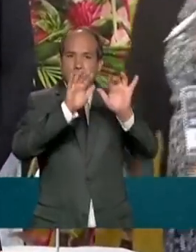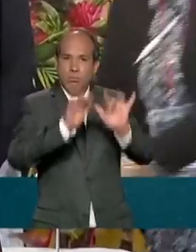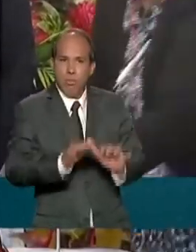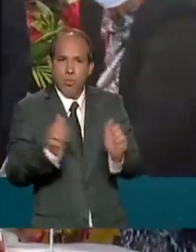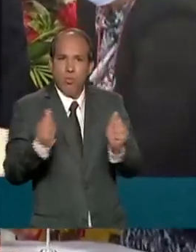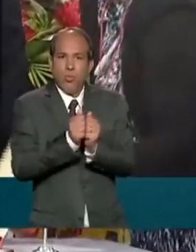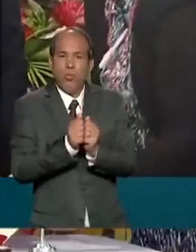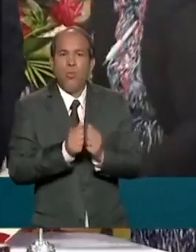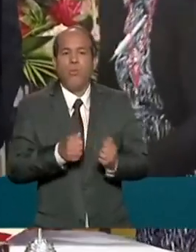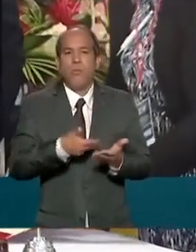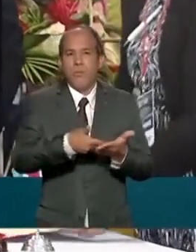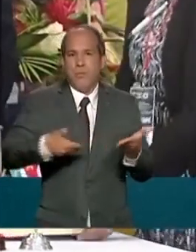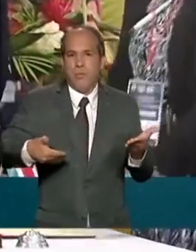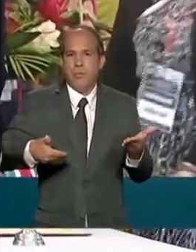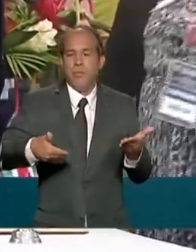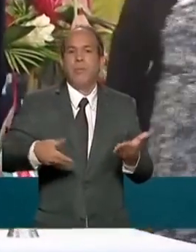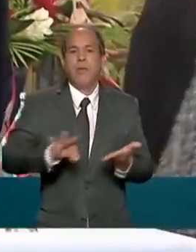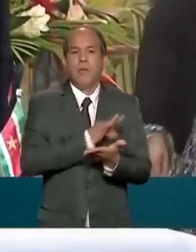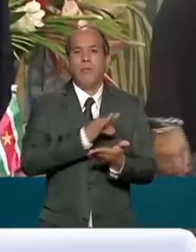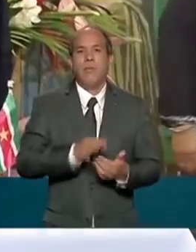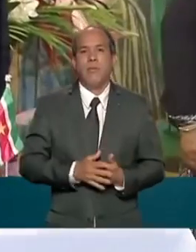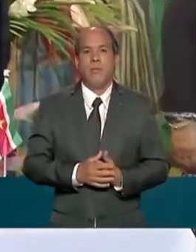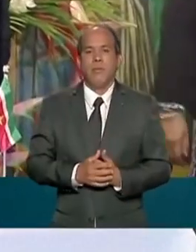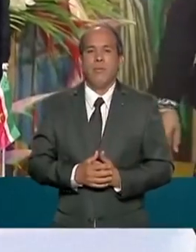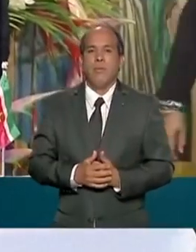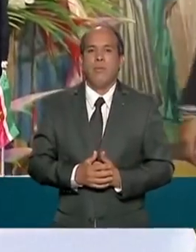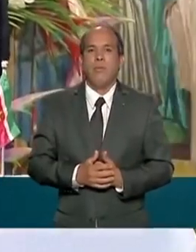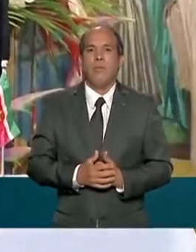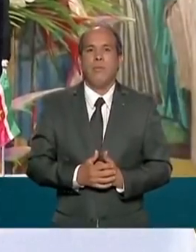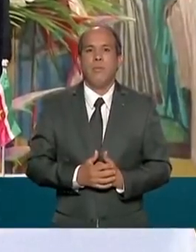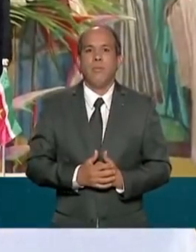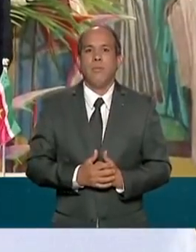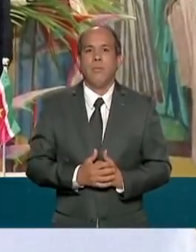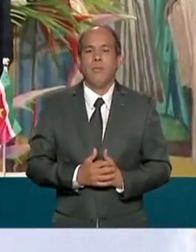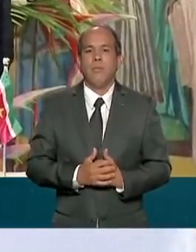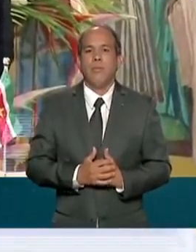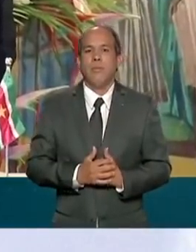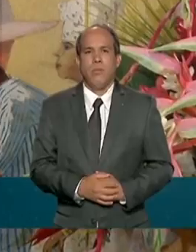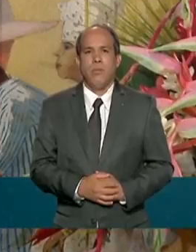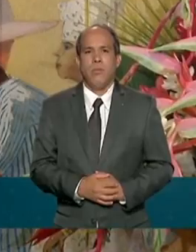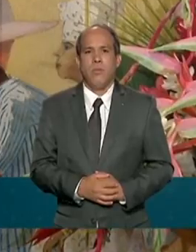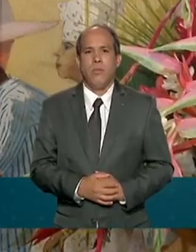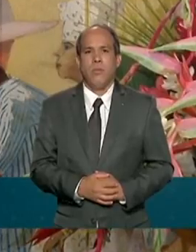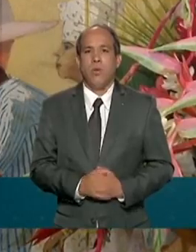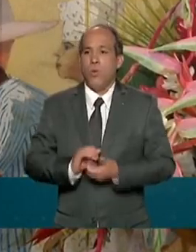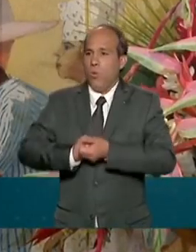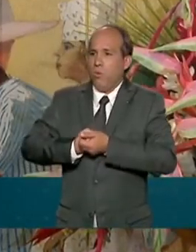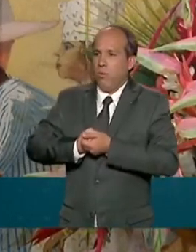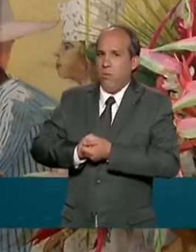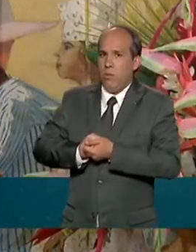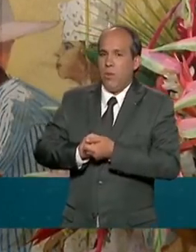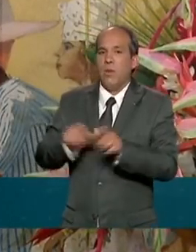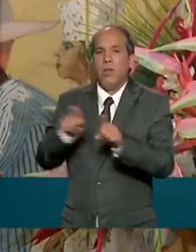Suriname o presidente chegou durante a manhã a Paramaribo capital do país vizinho para uma visita oficial cumprimento